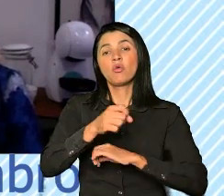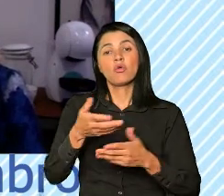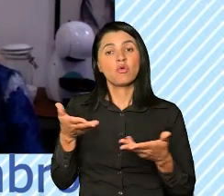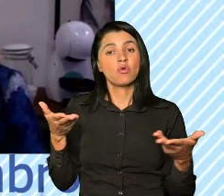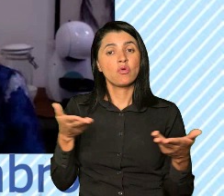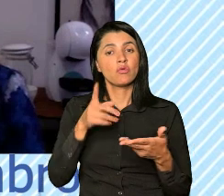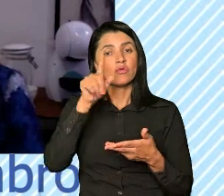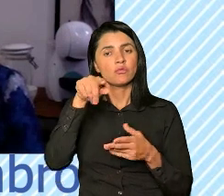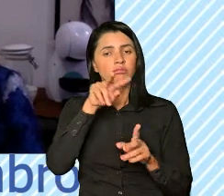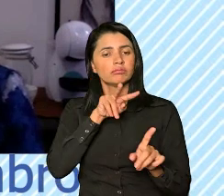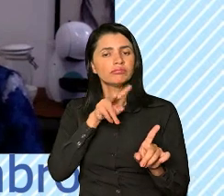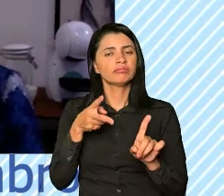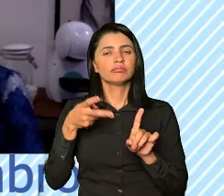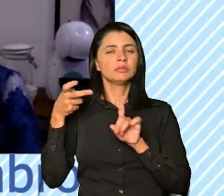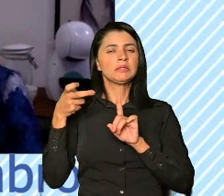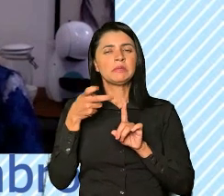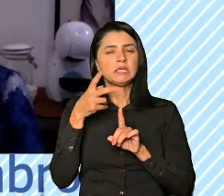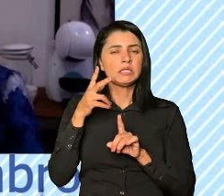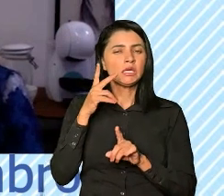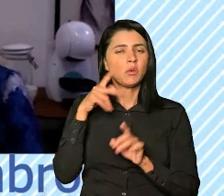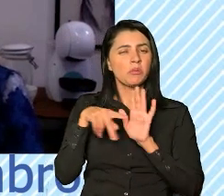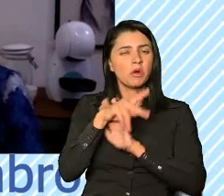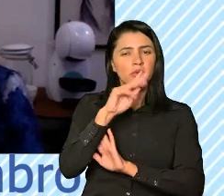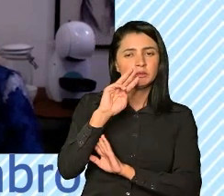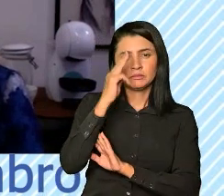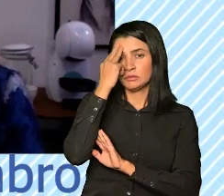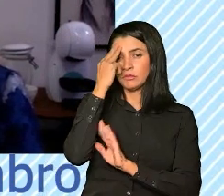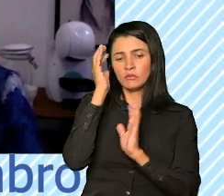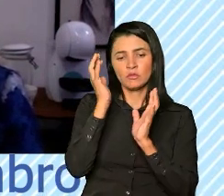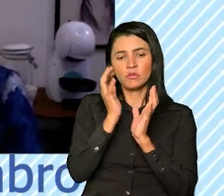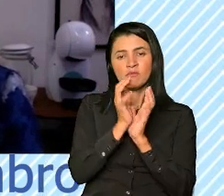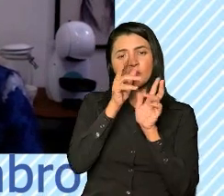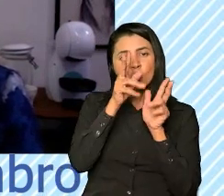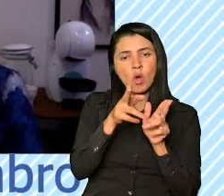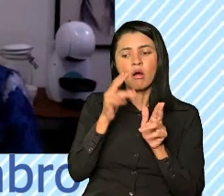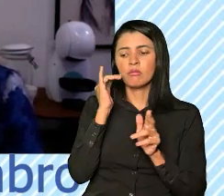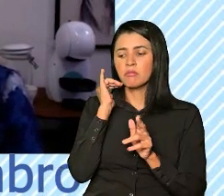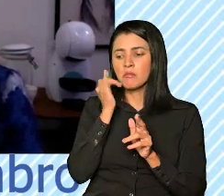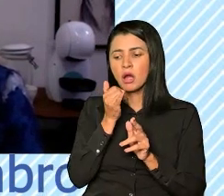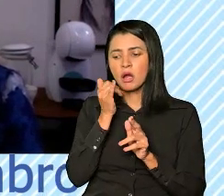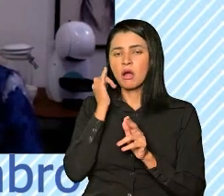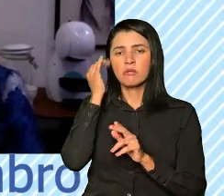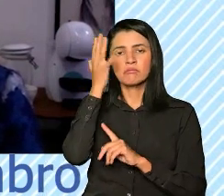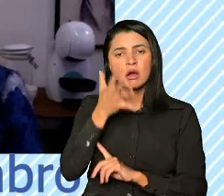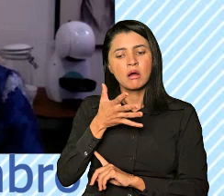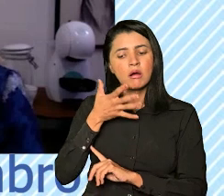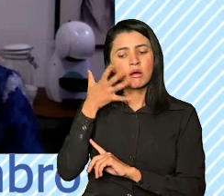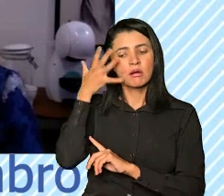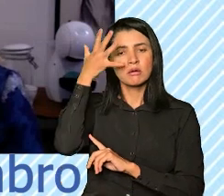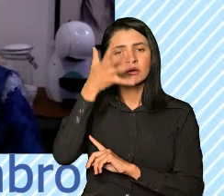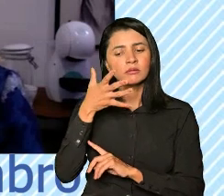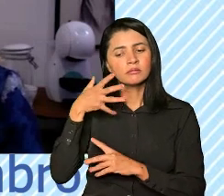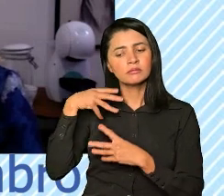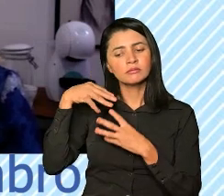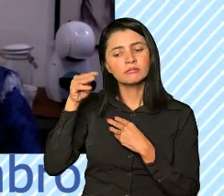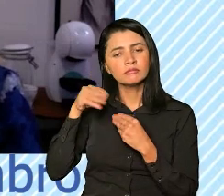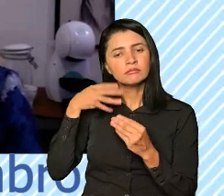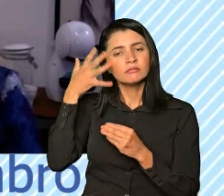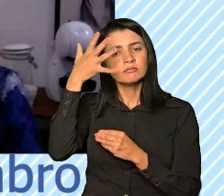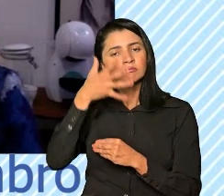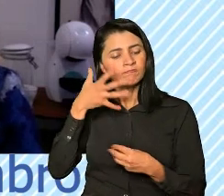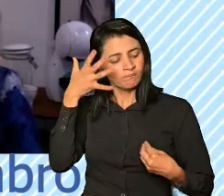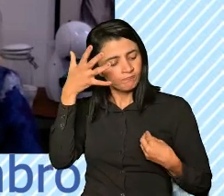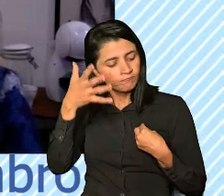que é a percepção da memória coletiva como uma narrativa, ou seja, como um discurso maleável,